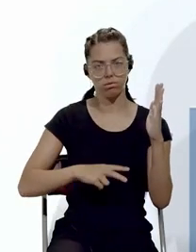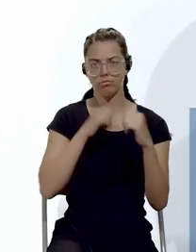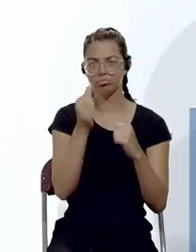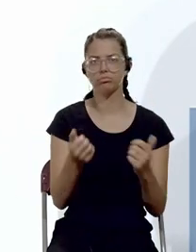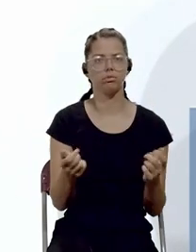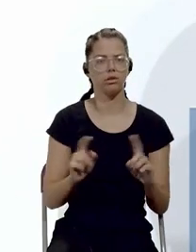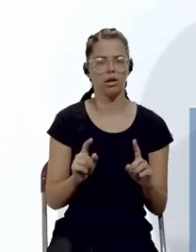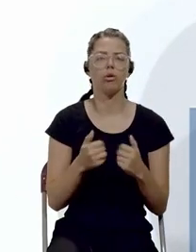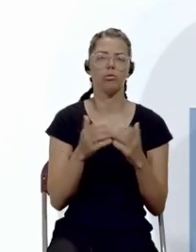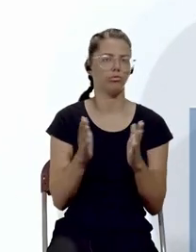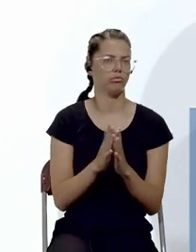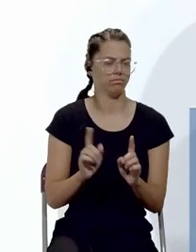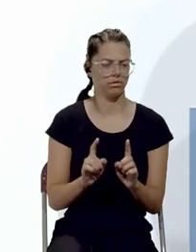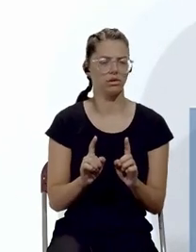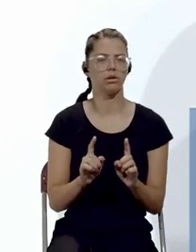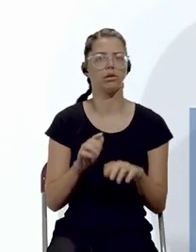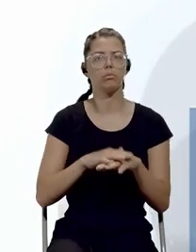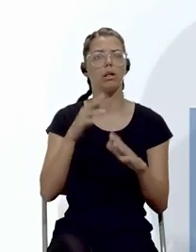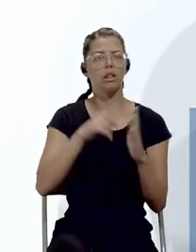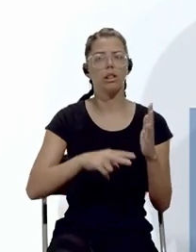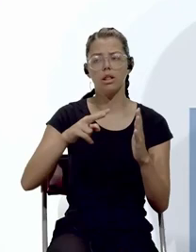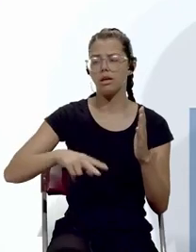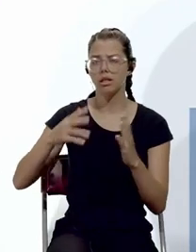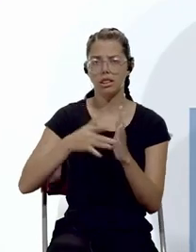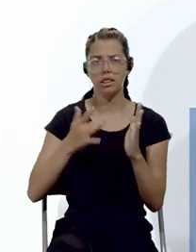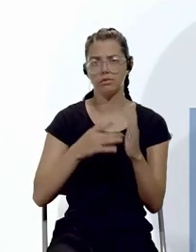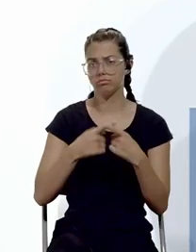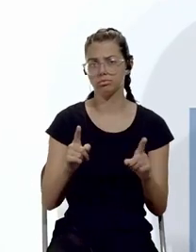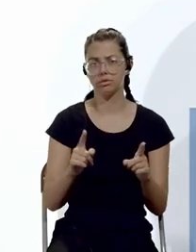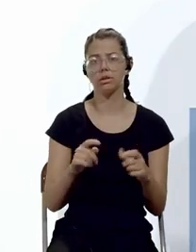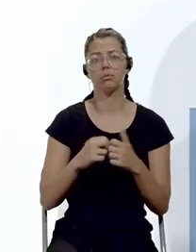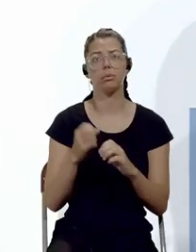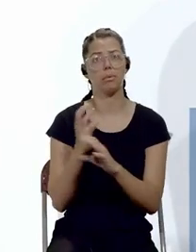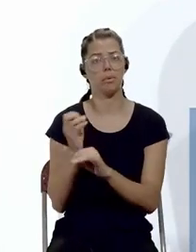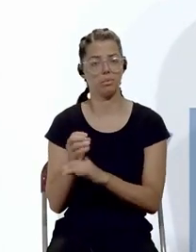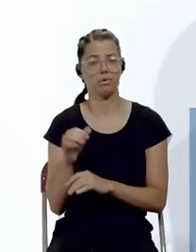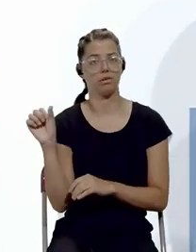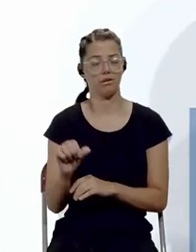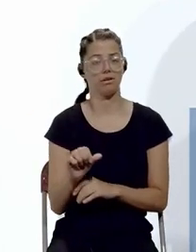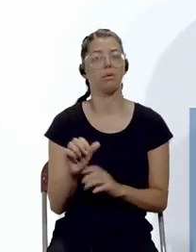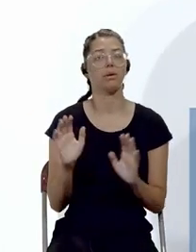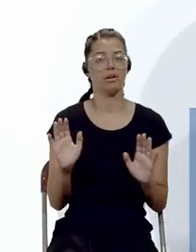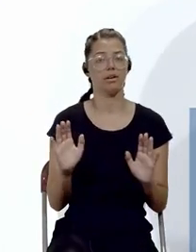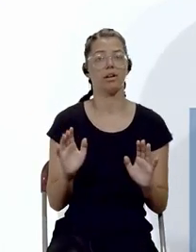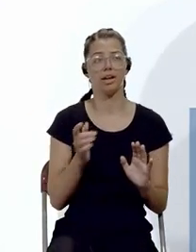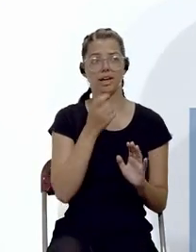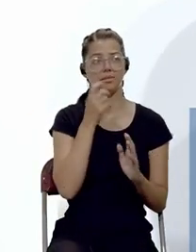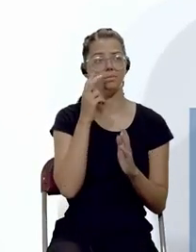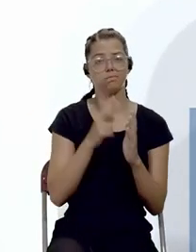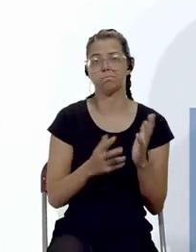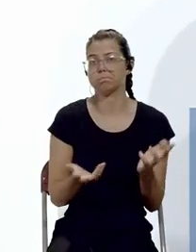acontecer, os livros que vamos ler também não vão ser os mesmos e vamos ter outros problemas bem mais graves do que esses, não é? Se perdermos esta capacidade.